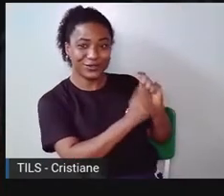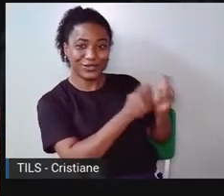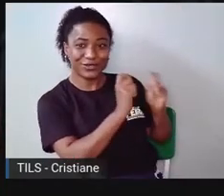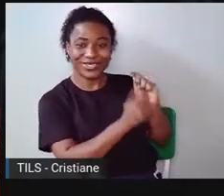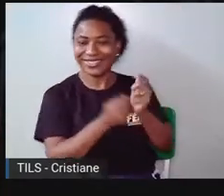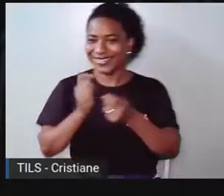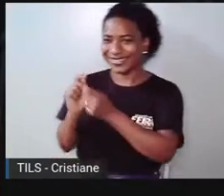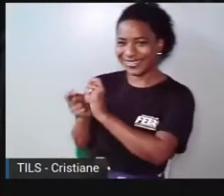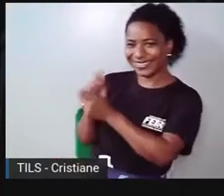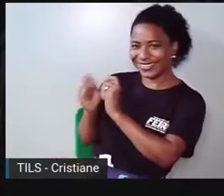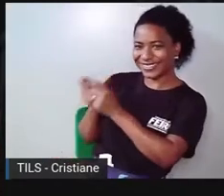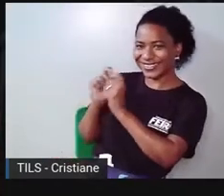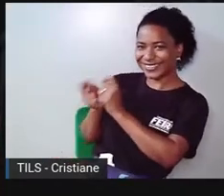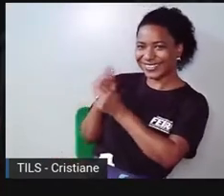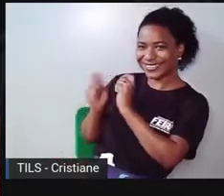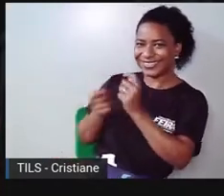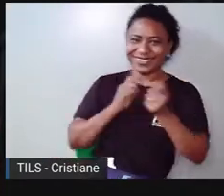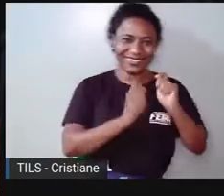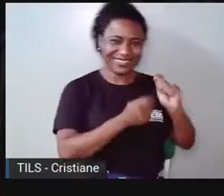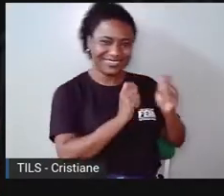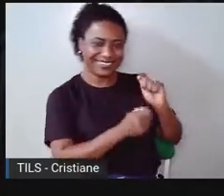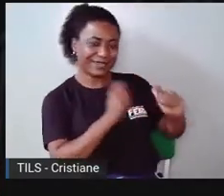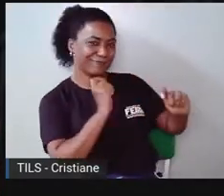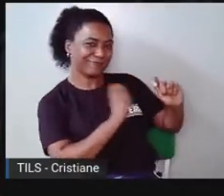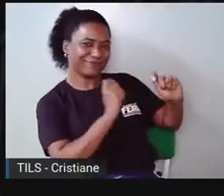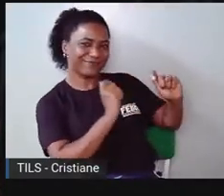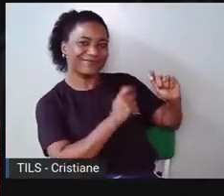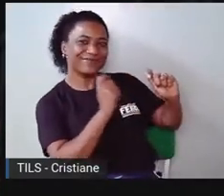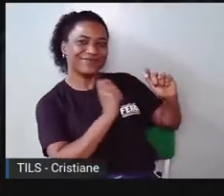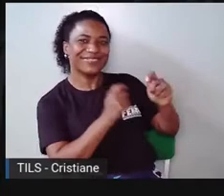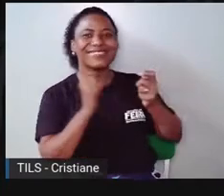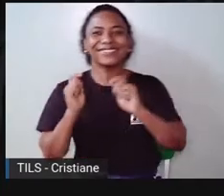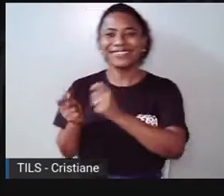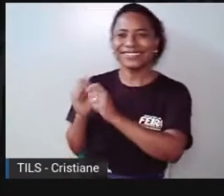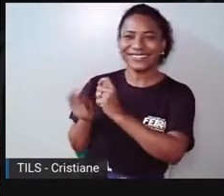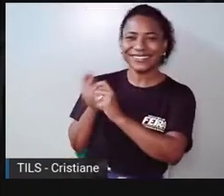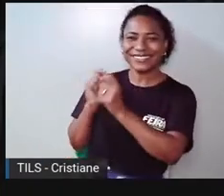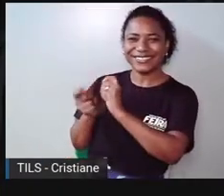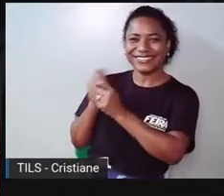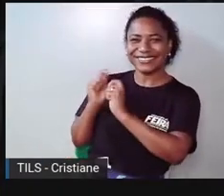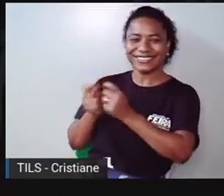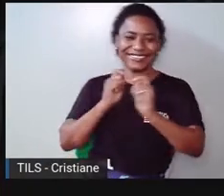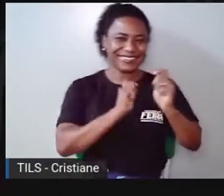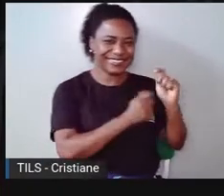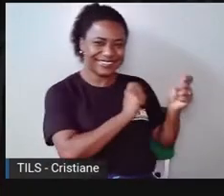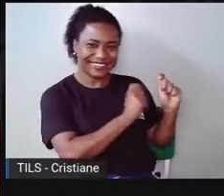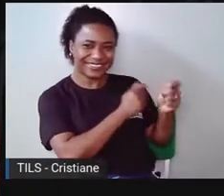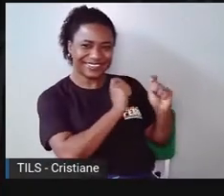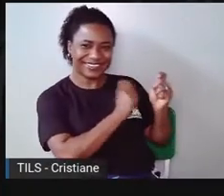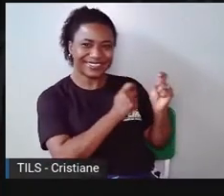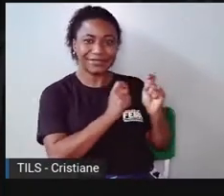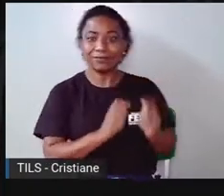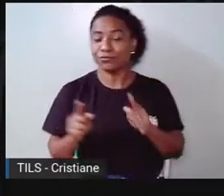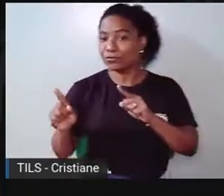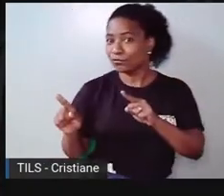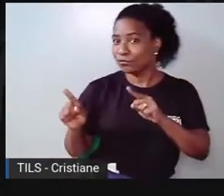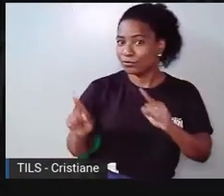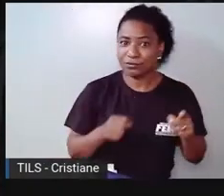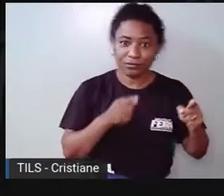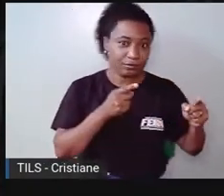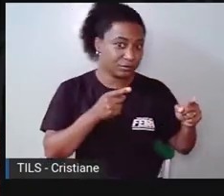yeah, yeah. Tcha, tcha, yeah, yeah, yeah. Tcha, tcha, yeah, yeah, yeah. É